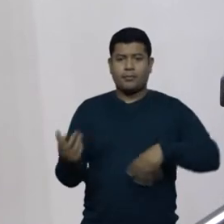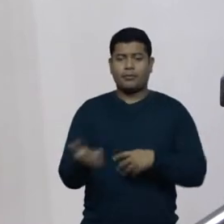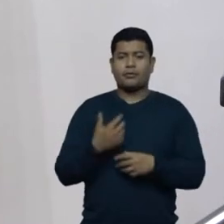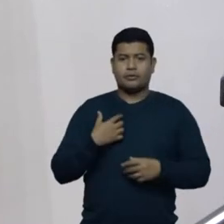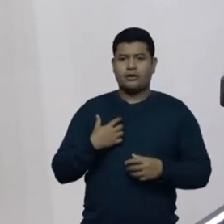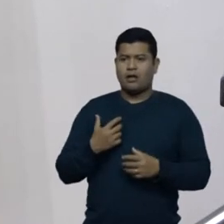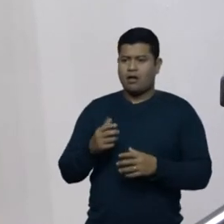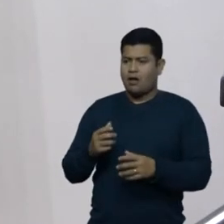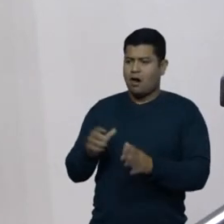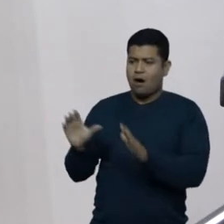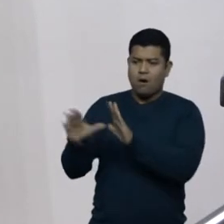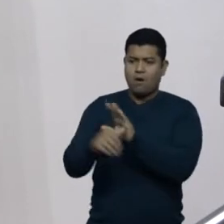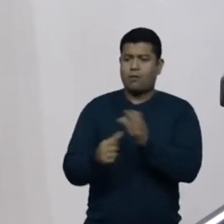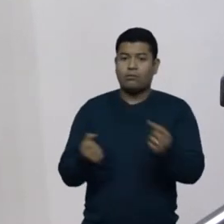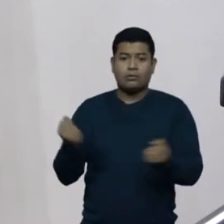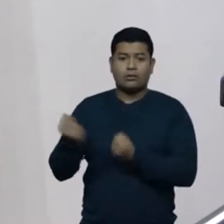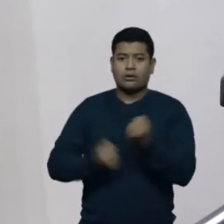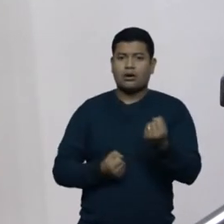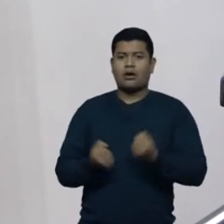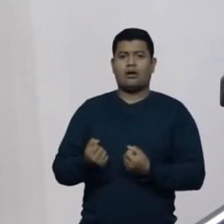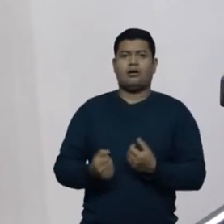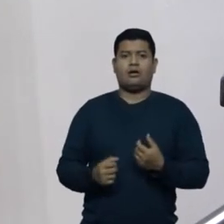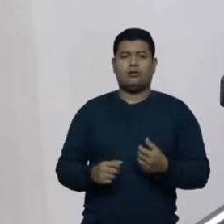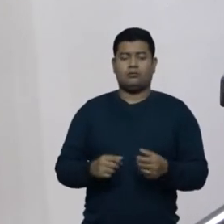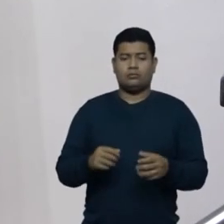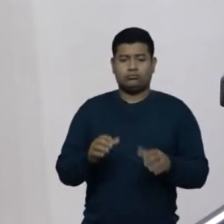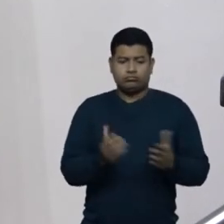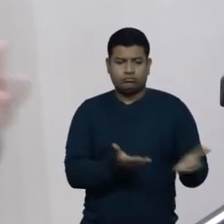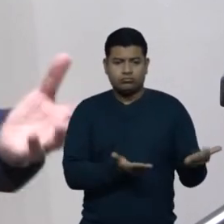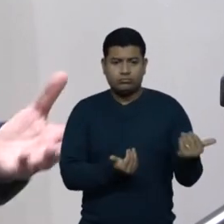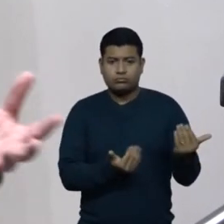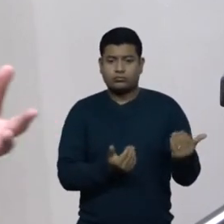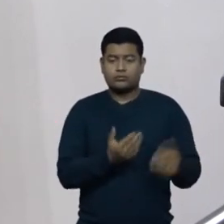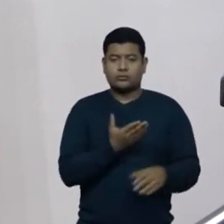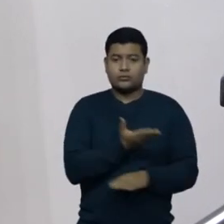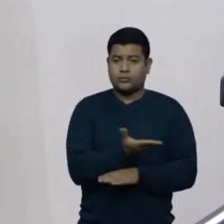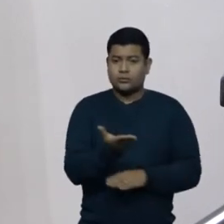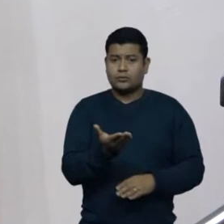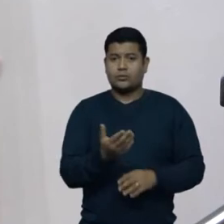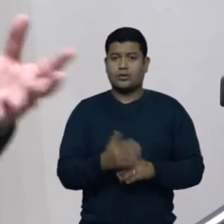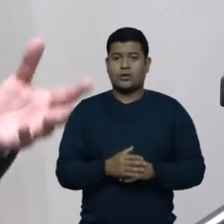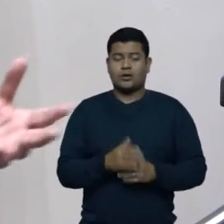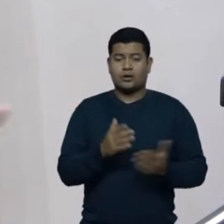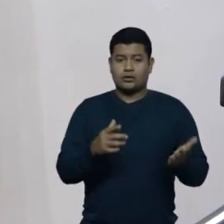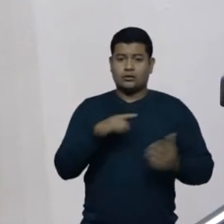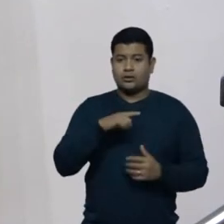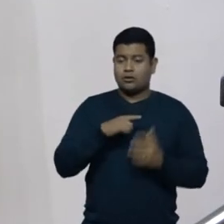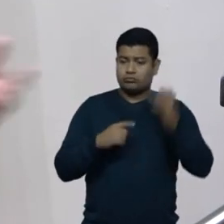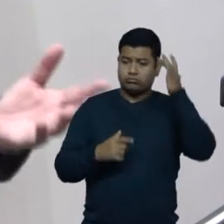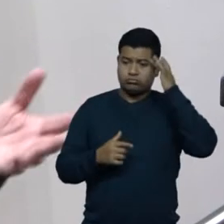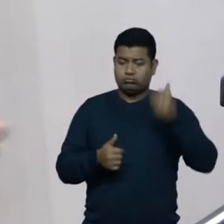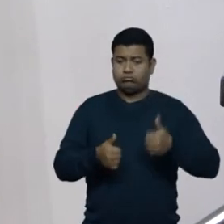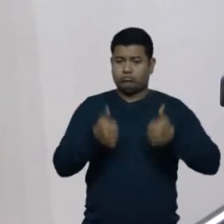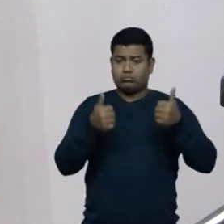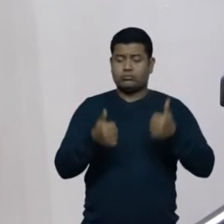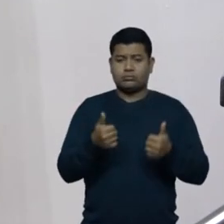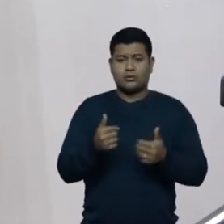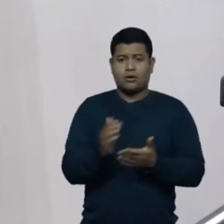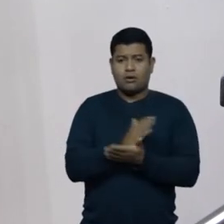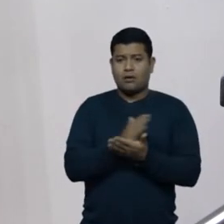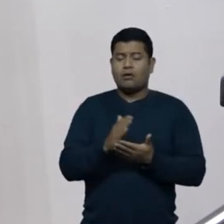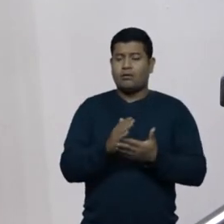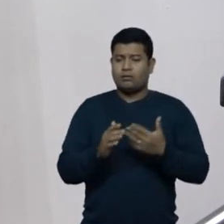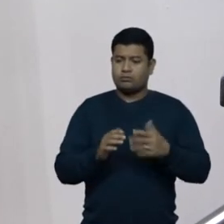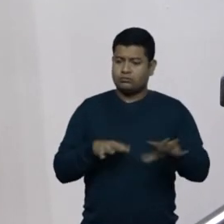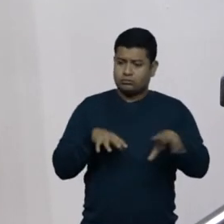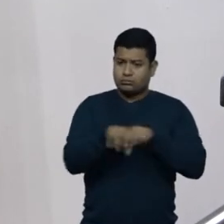carro, aprontando, jovens aparentemente equilibrados, estudados,